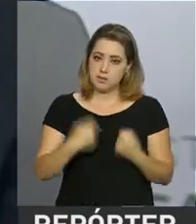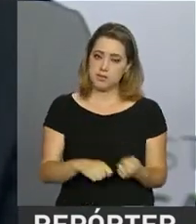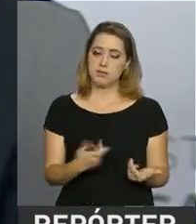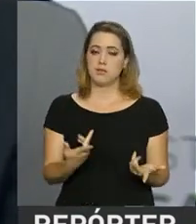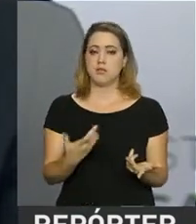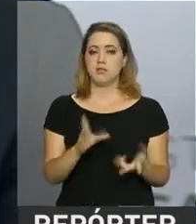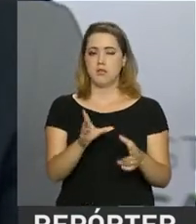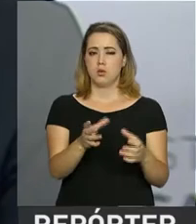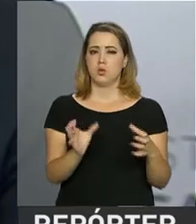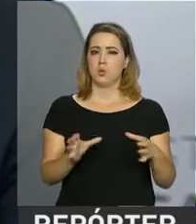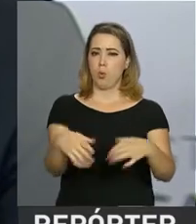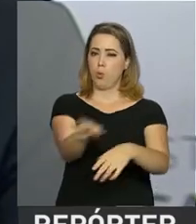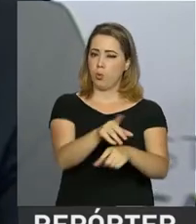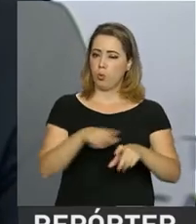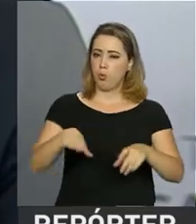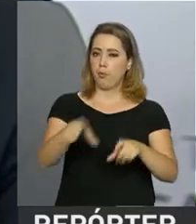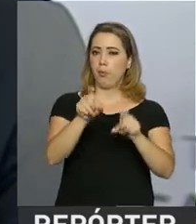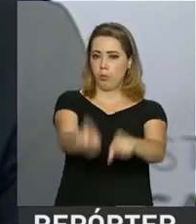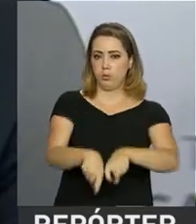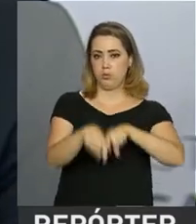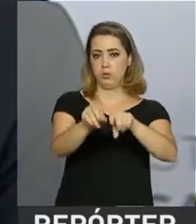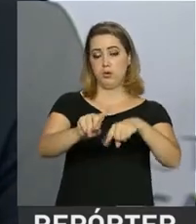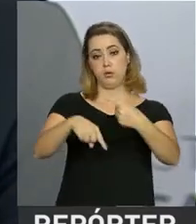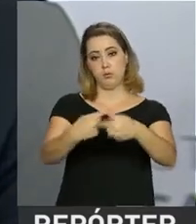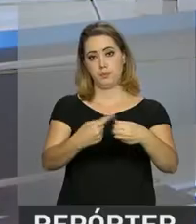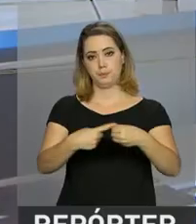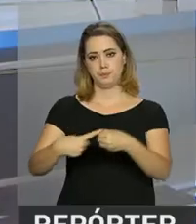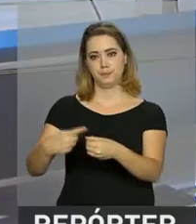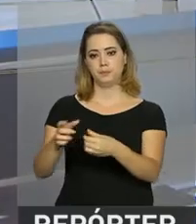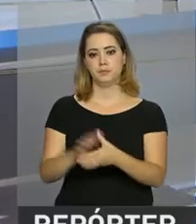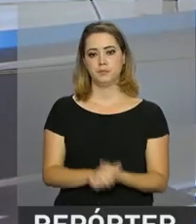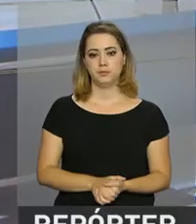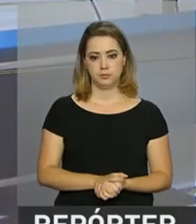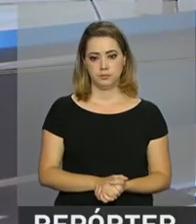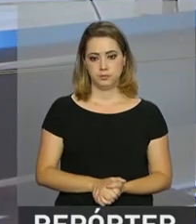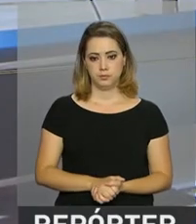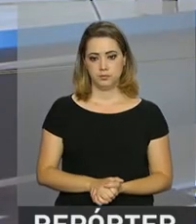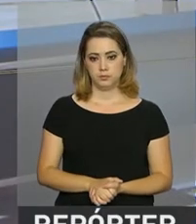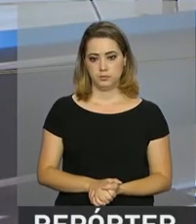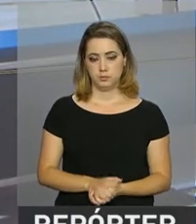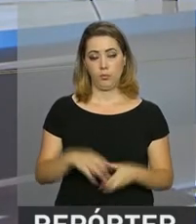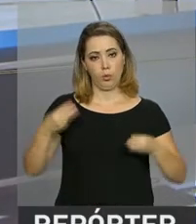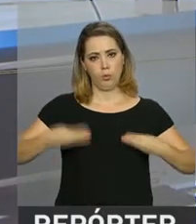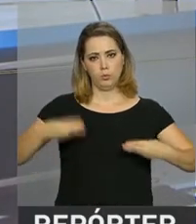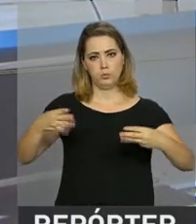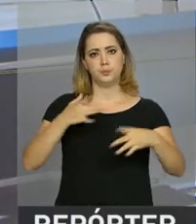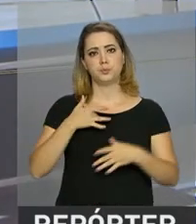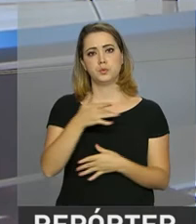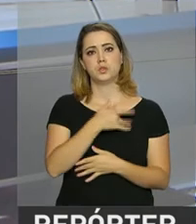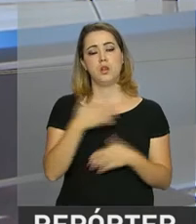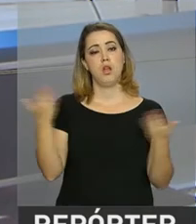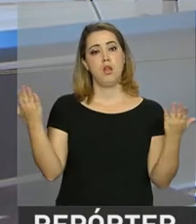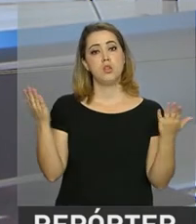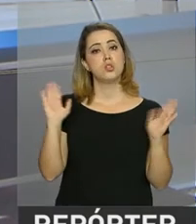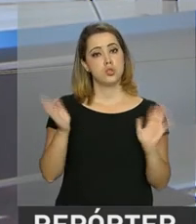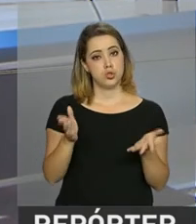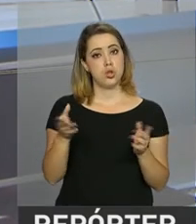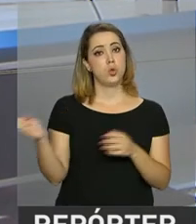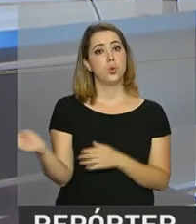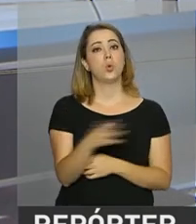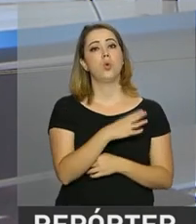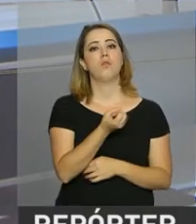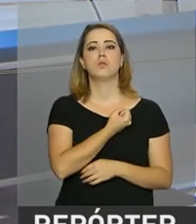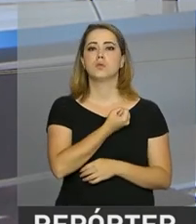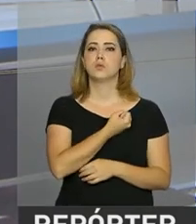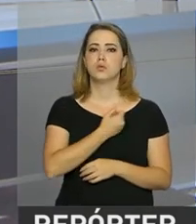nesse caso a zona rural e depois a zona urbana eo ministério da saúde atualizou nesta tarde os números da